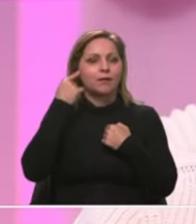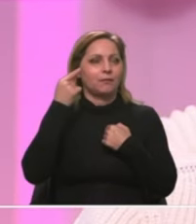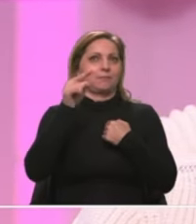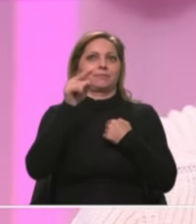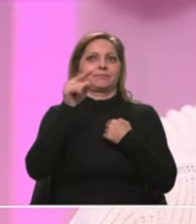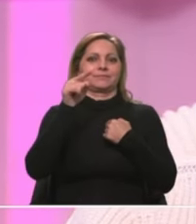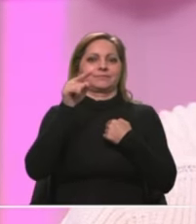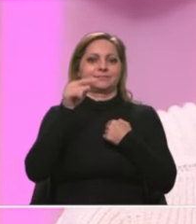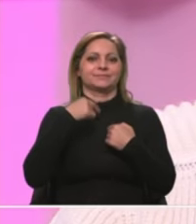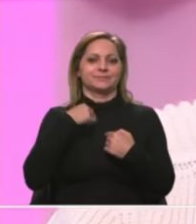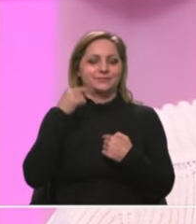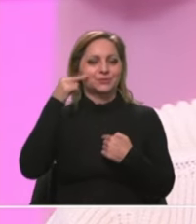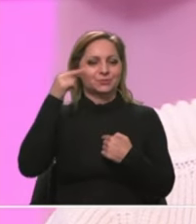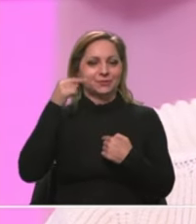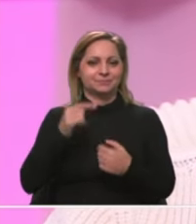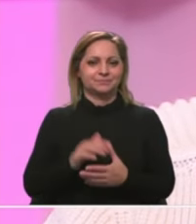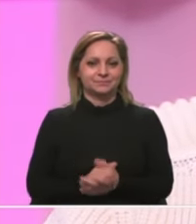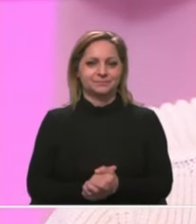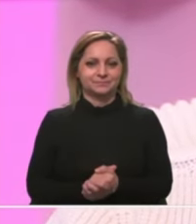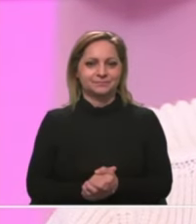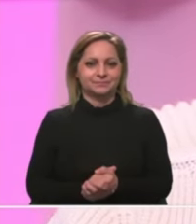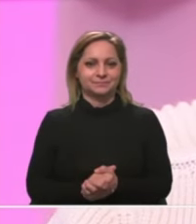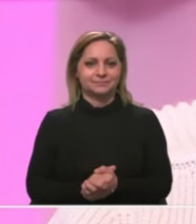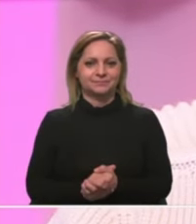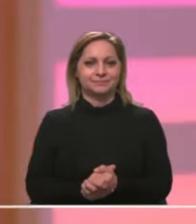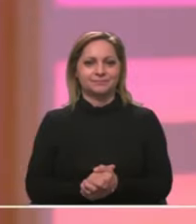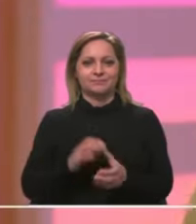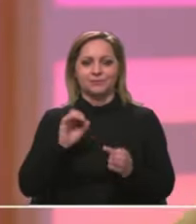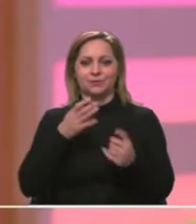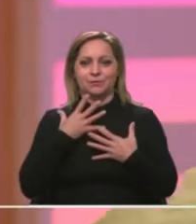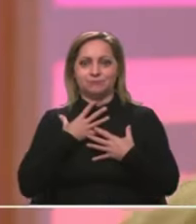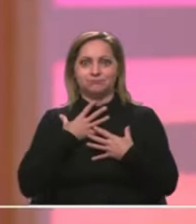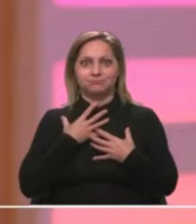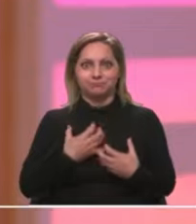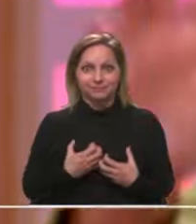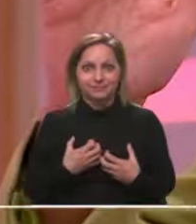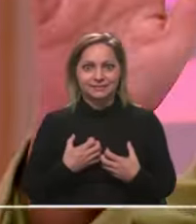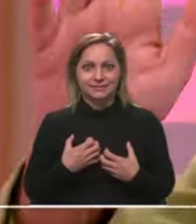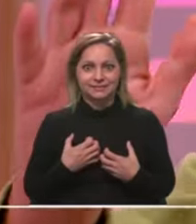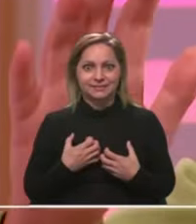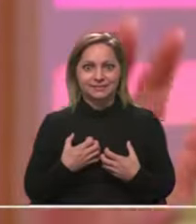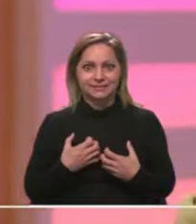É especial. Muito mais do que especial, é uma coisa que dá logo cabo. Ficamos, não é que as pernas, ficamos todos em gelatina, sim, não sim. É?